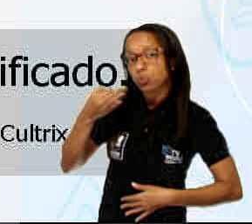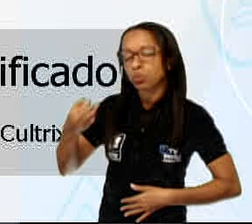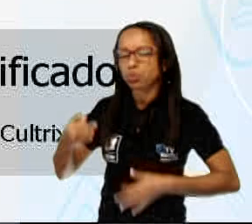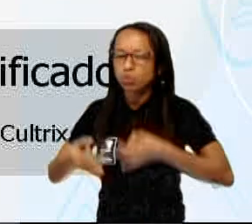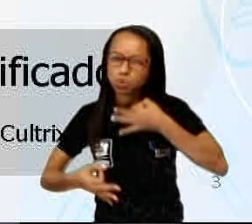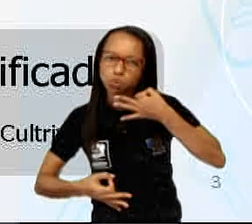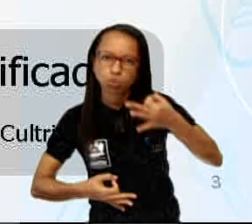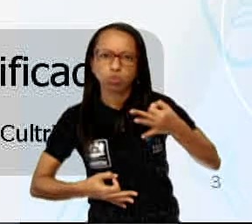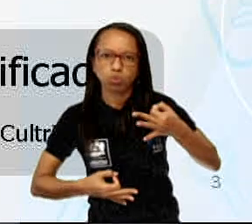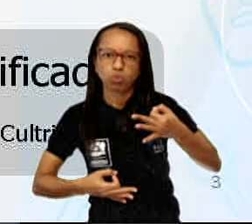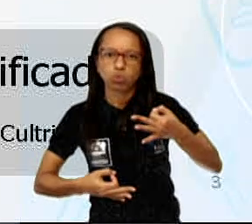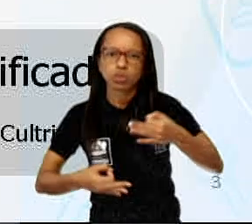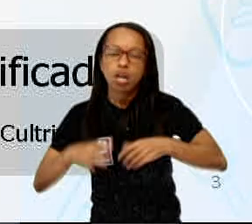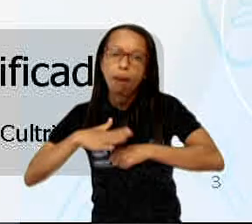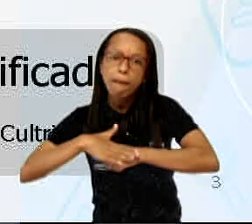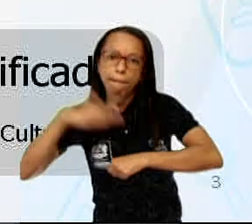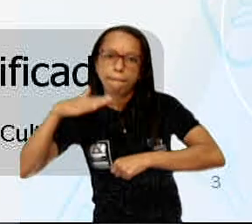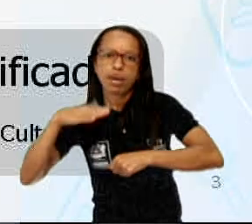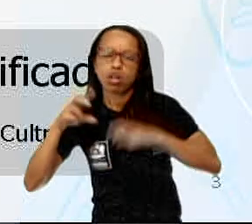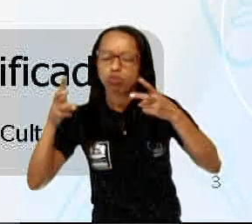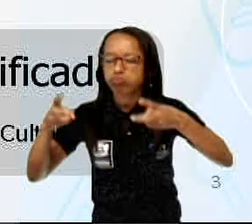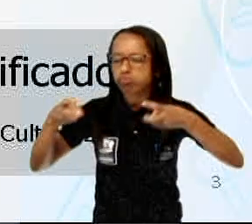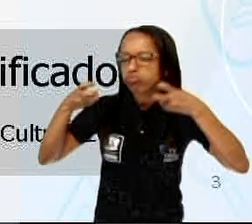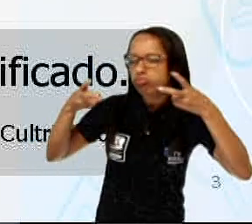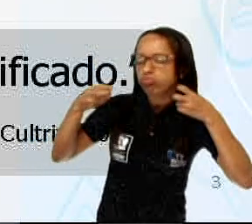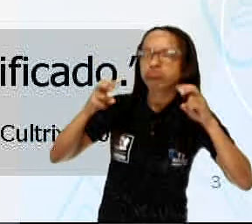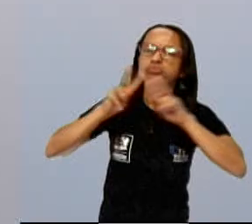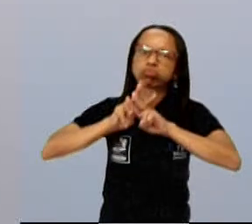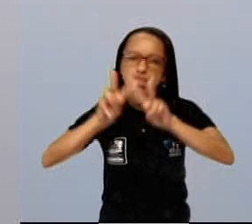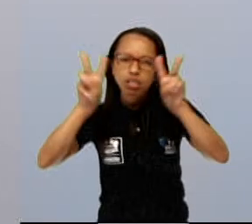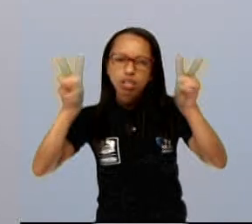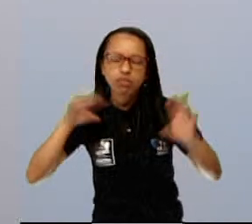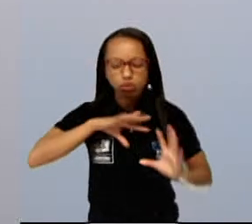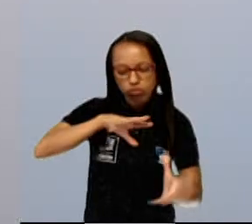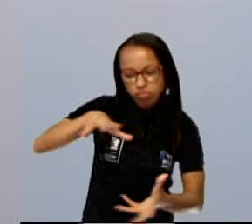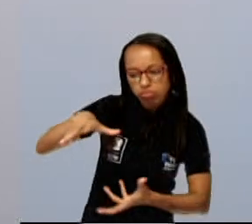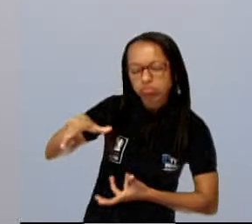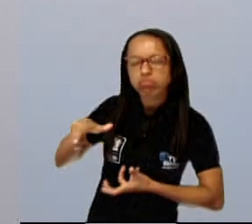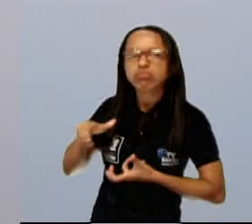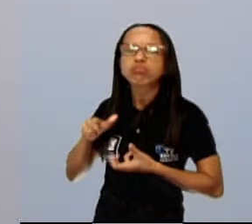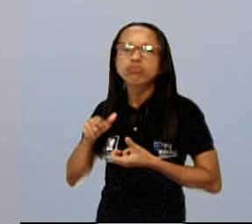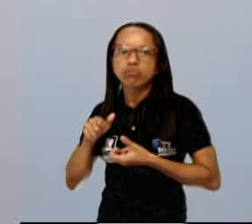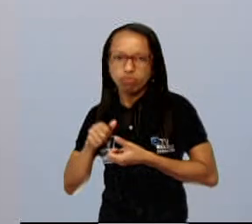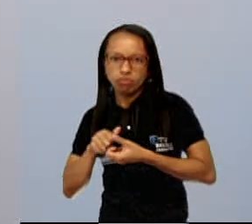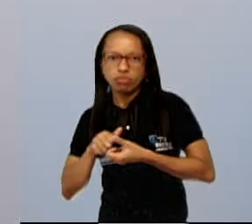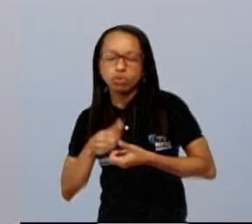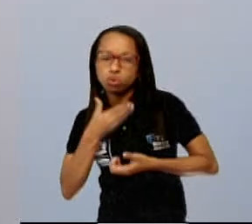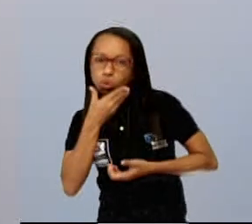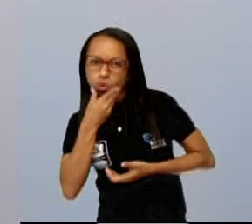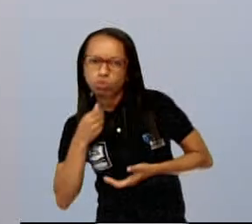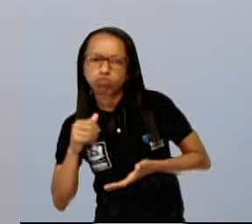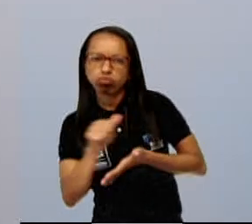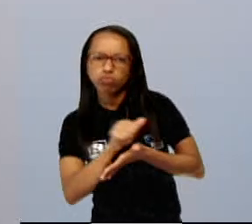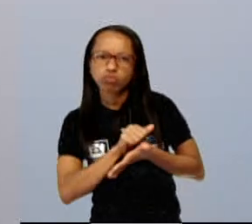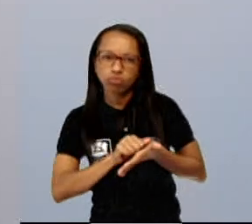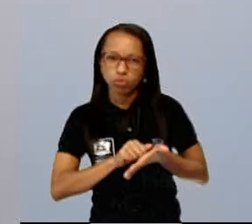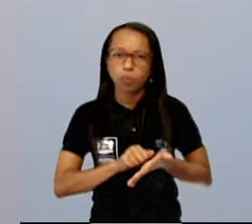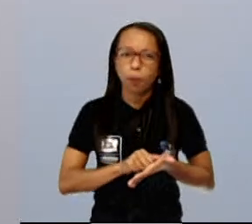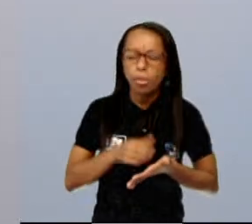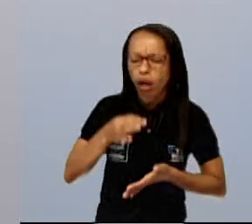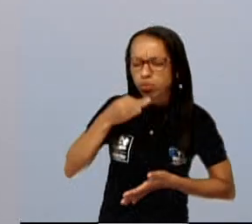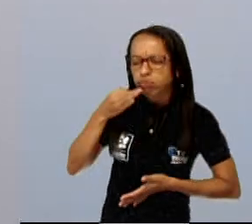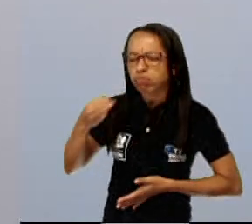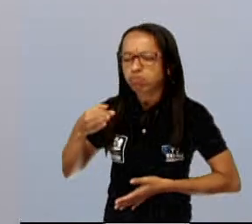nossa percepção e nossa visão do mundo. Antônio Cândido, por exemplo, ele vai ser um dos críticos que vai